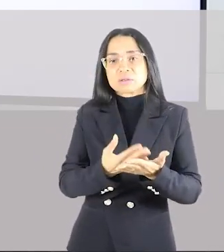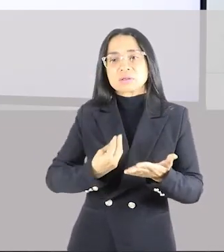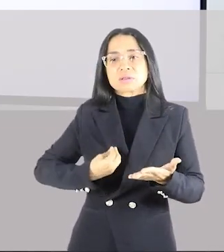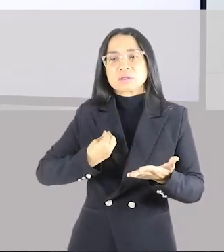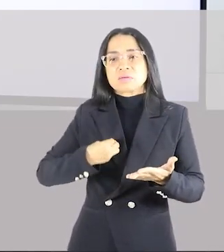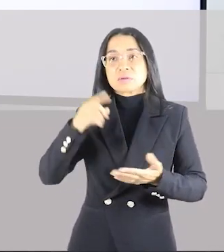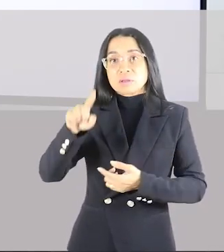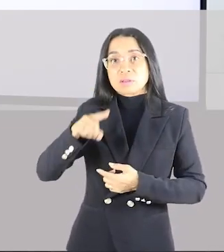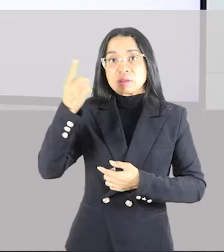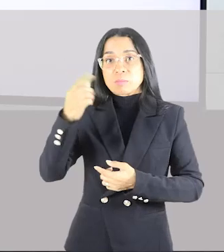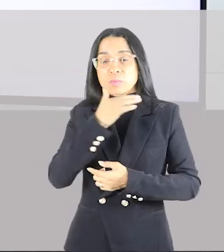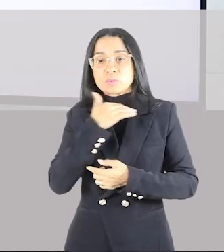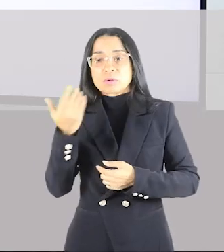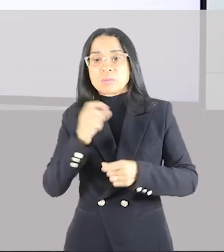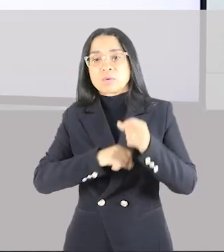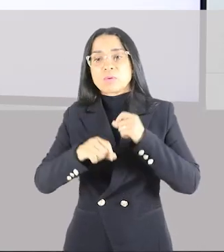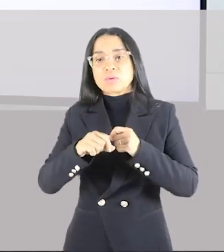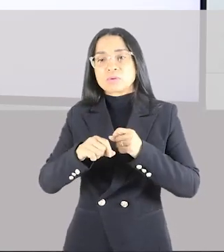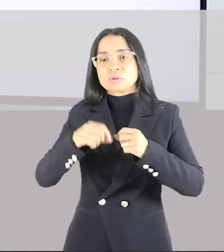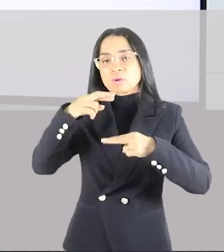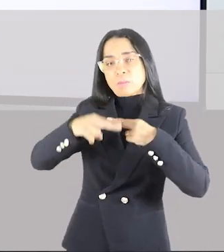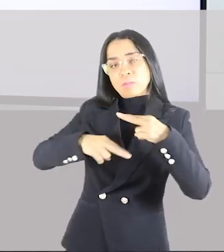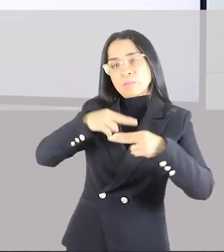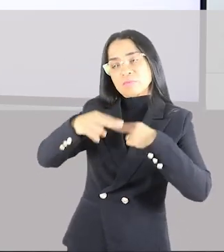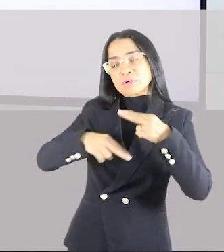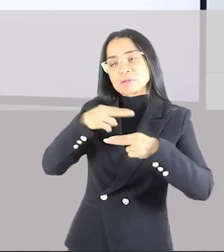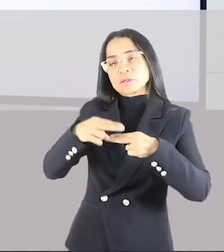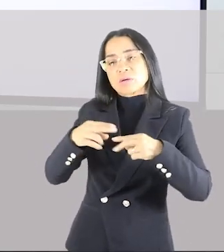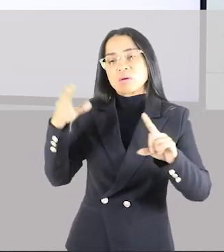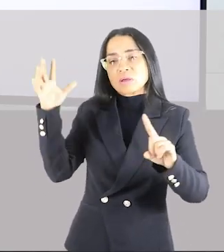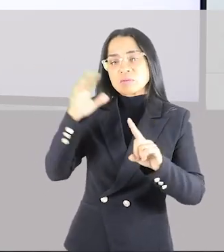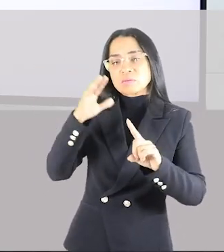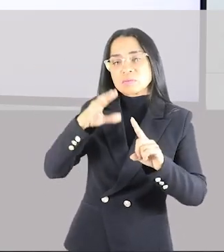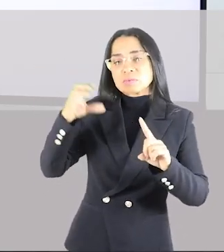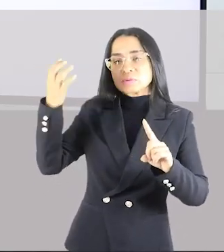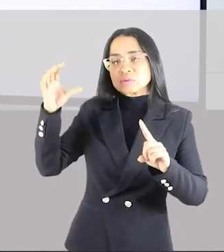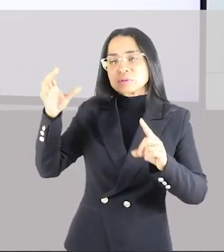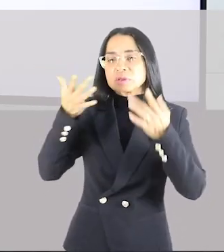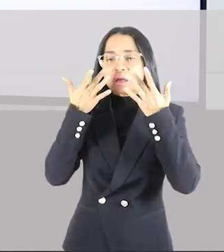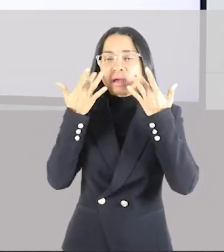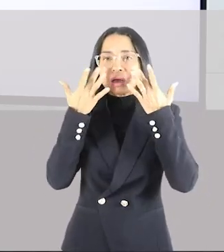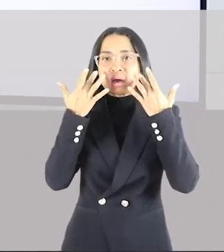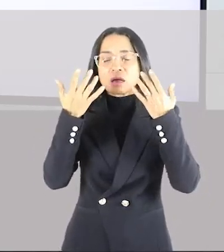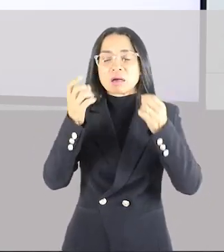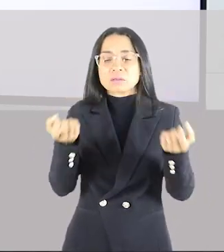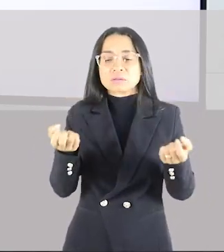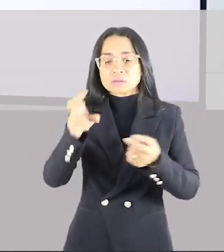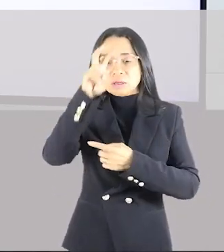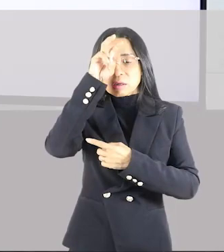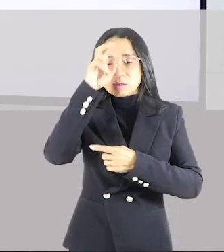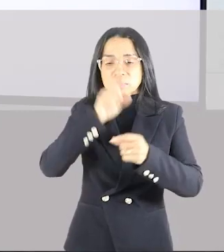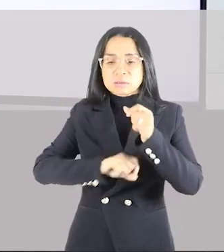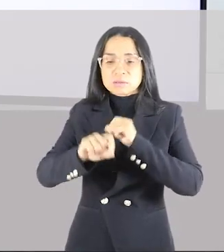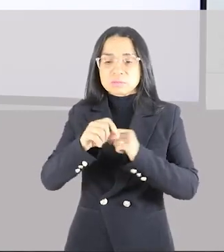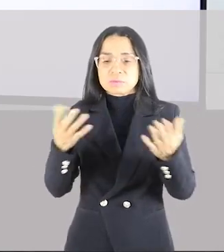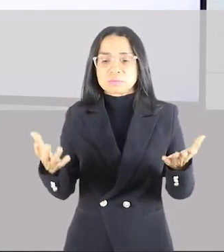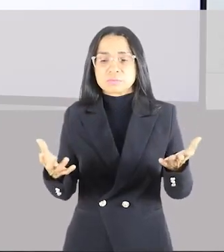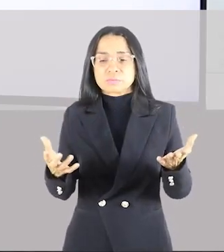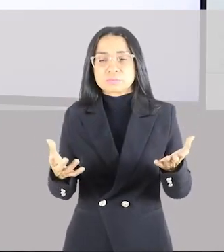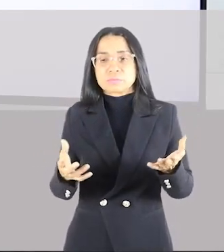emprego da técnica de mumificação, e isso vai influenciar as ciências e a arte egípcia. Então,